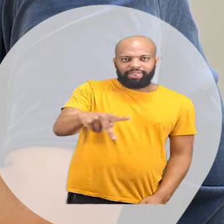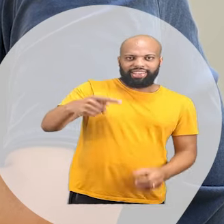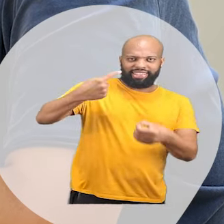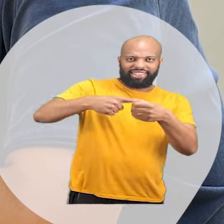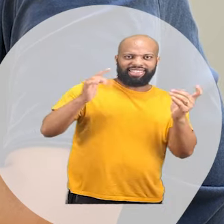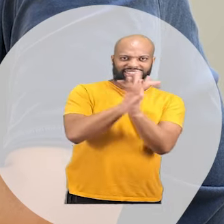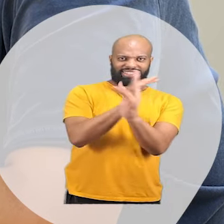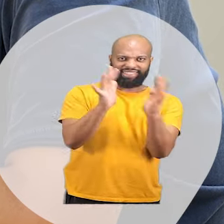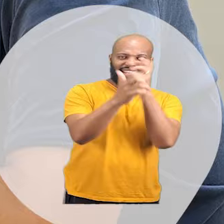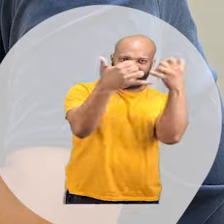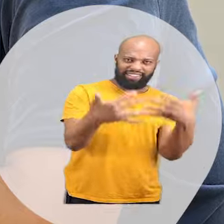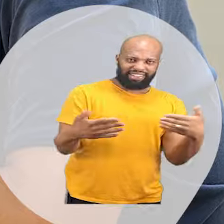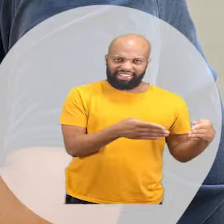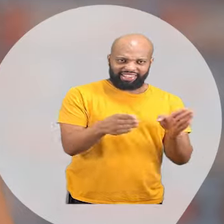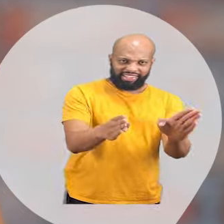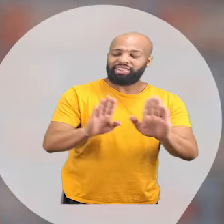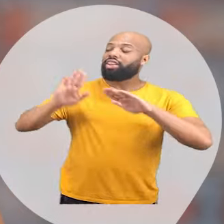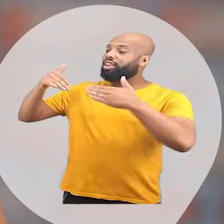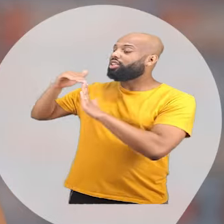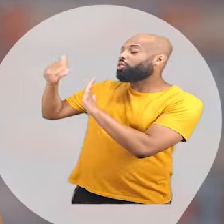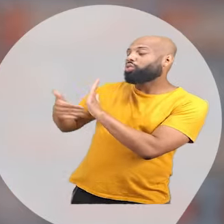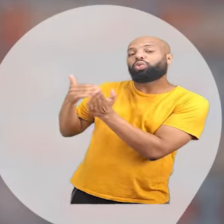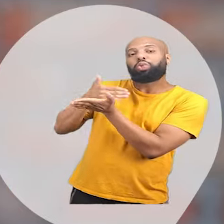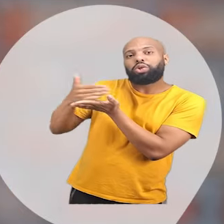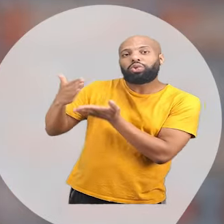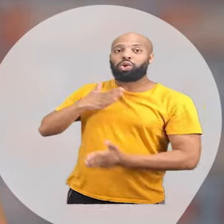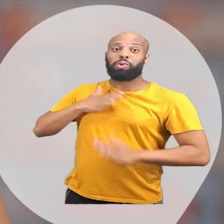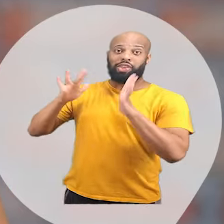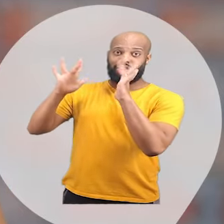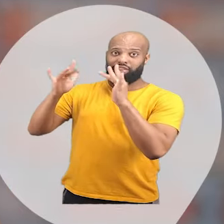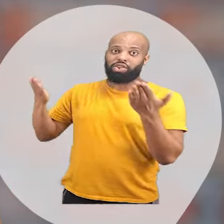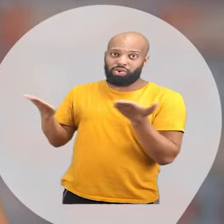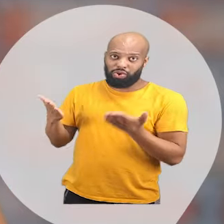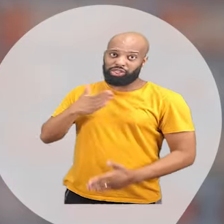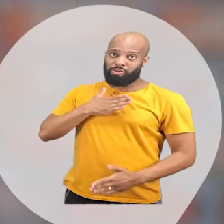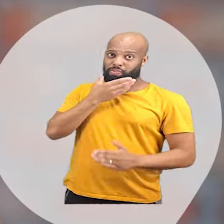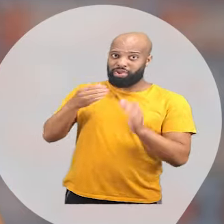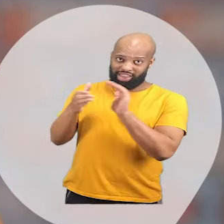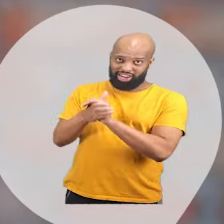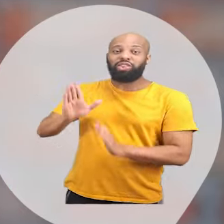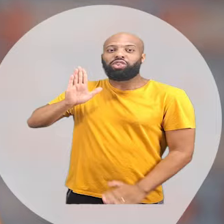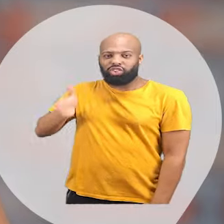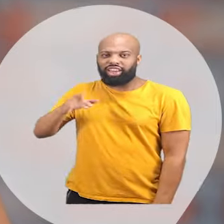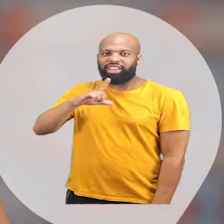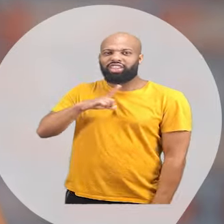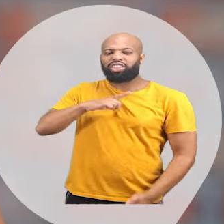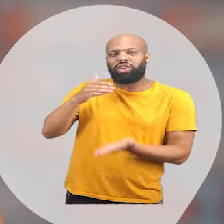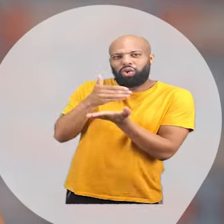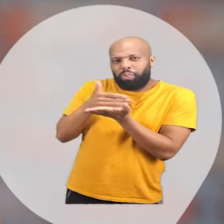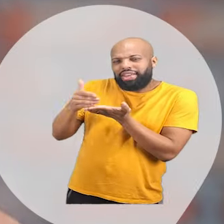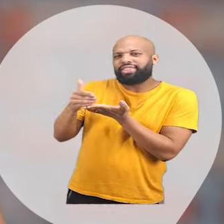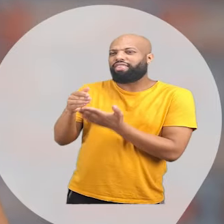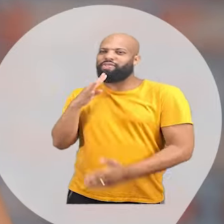cidade né conta um pouquinho dessa trajetória Então tudo começou com o meu namorado que hoje é meu marido a gente tinha